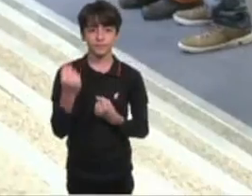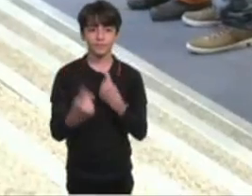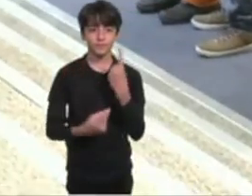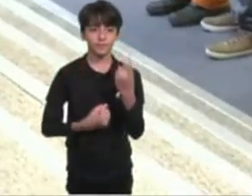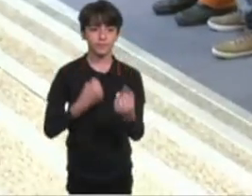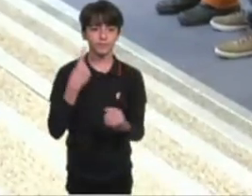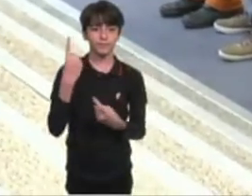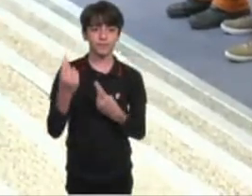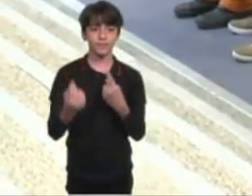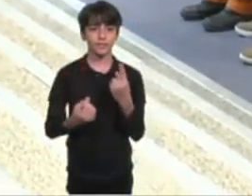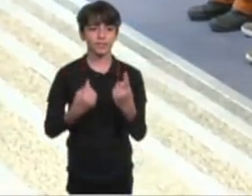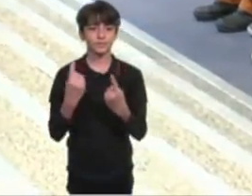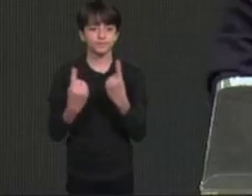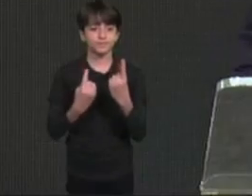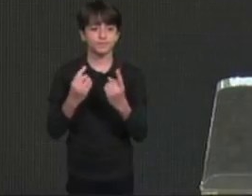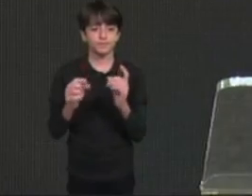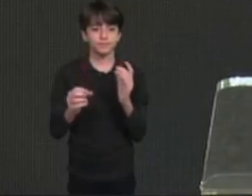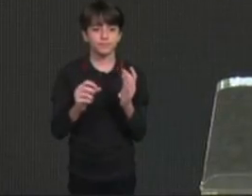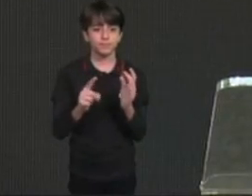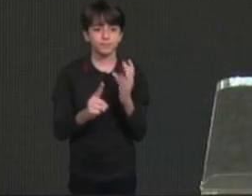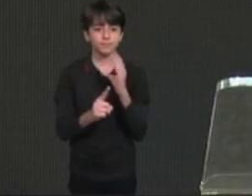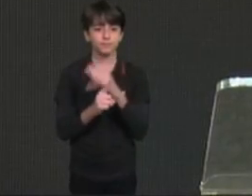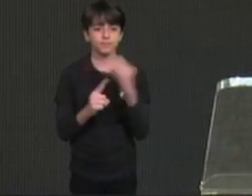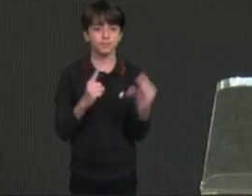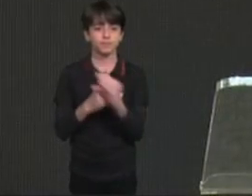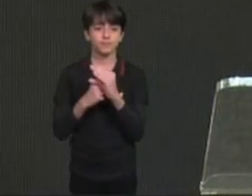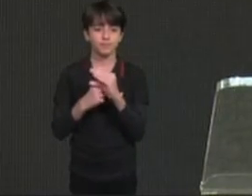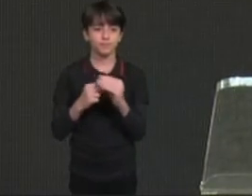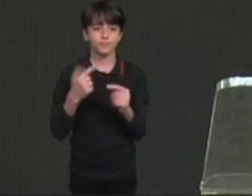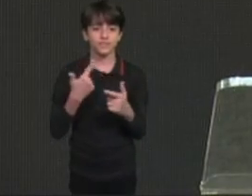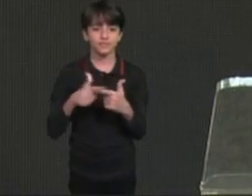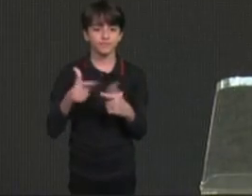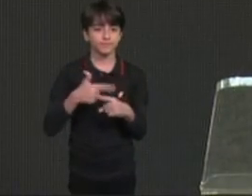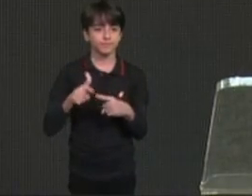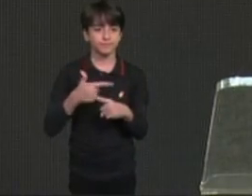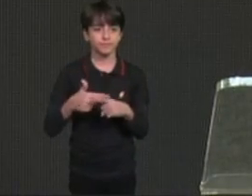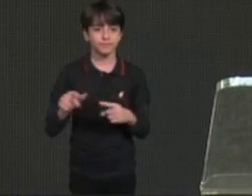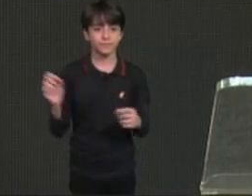rápido Ah mas eu não quero esse tipo de relacionamento